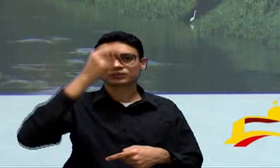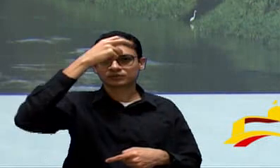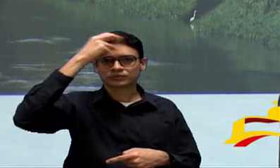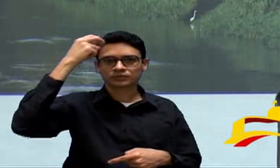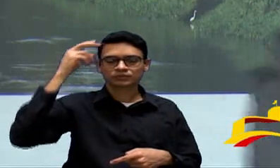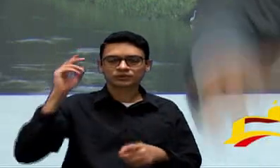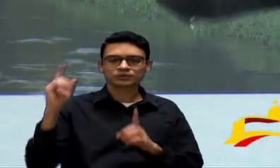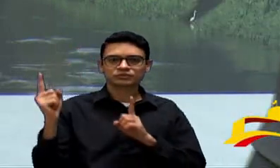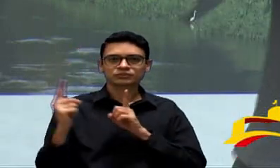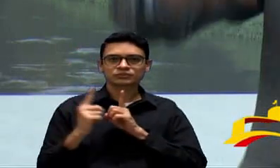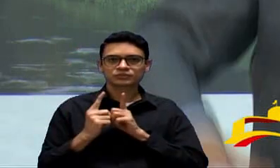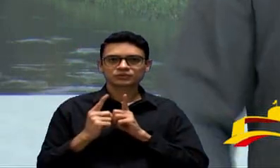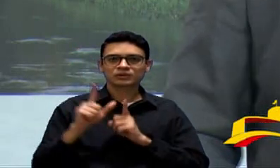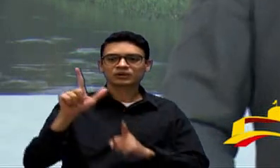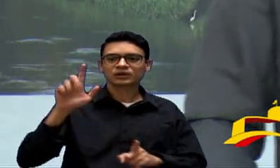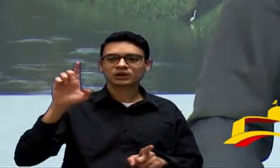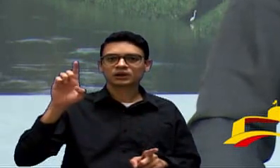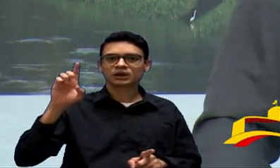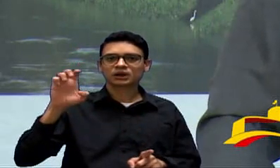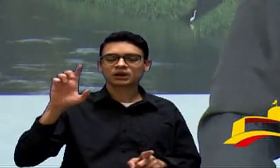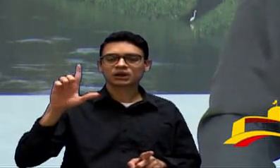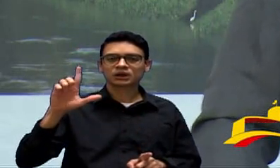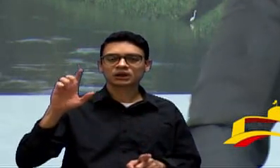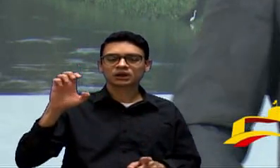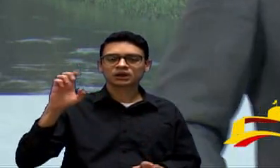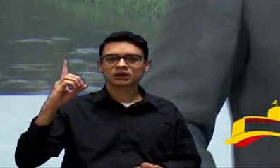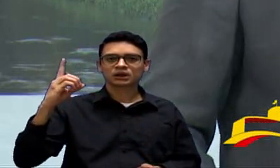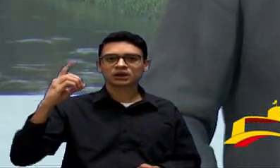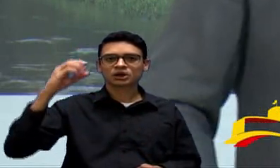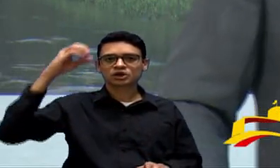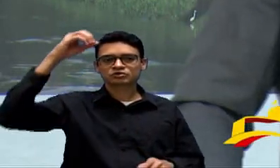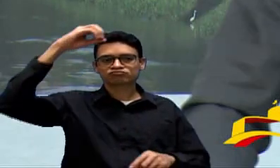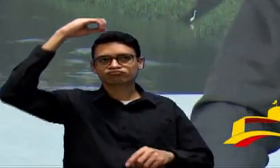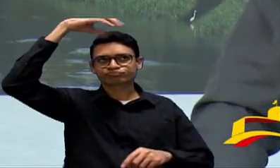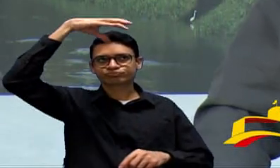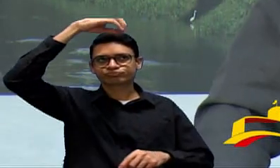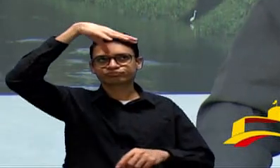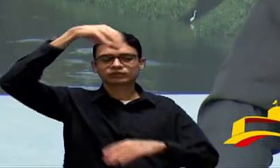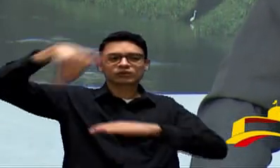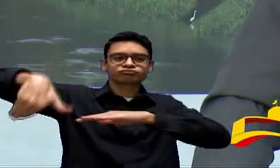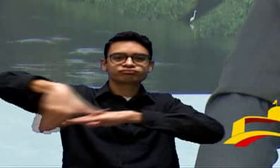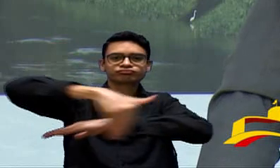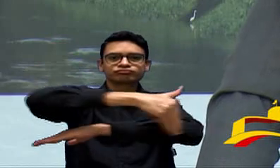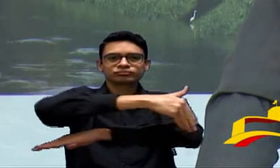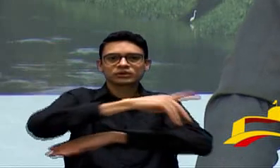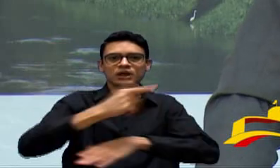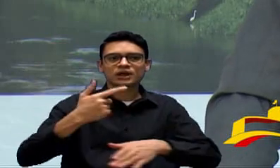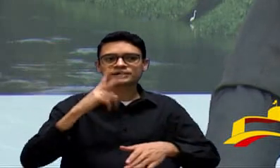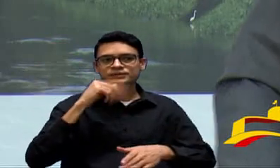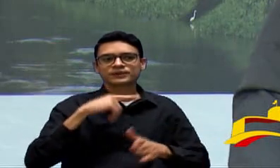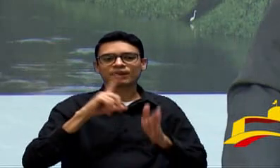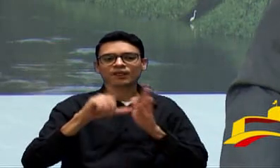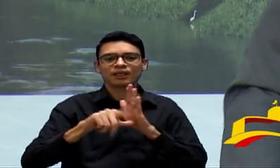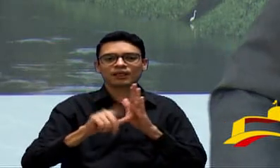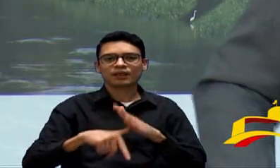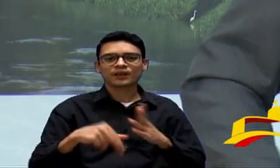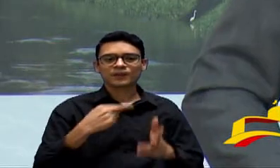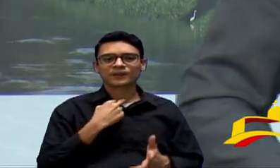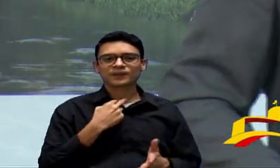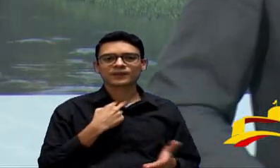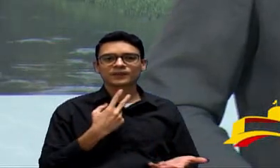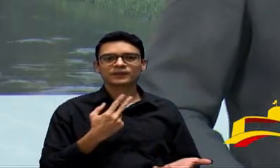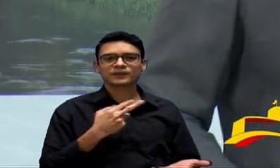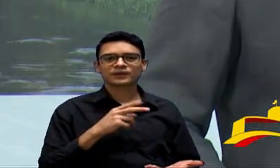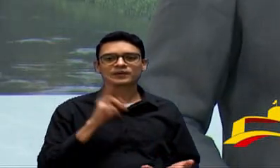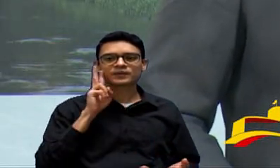na cidade, tudo em LED na avenida. Então a gente não pode ficar para trás. Eu vi também o prefeito Manga falando de